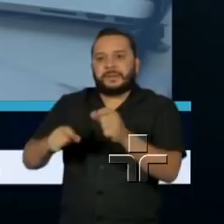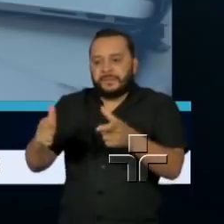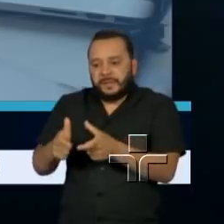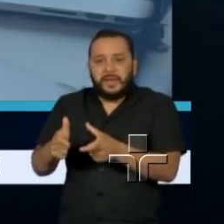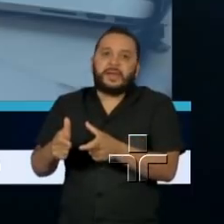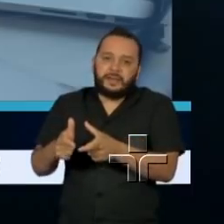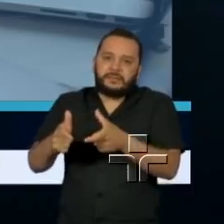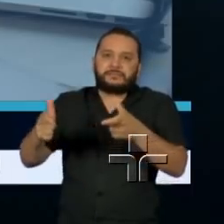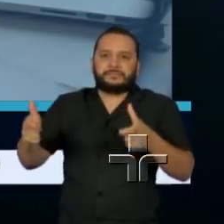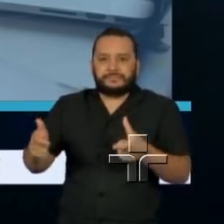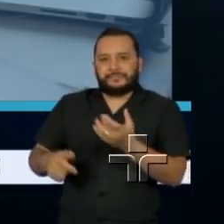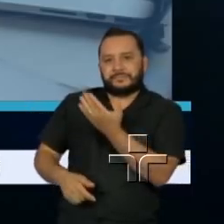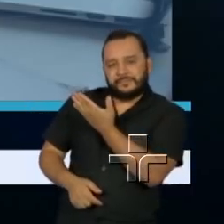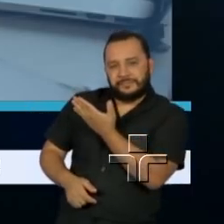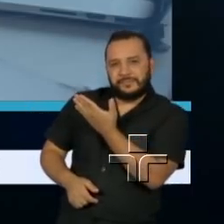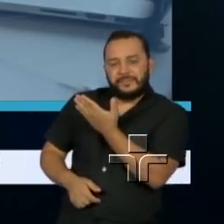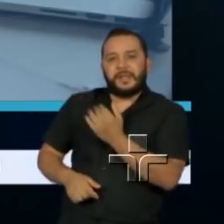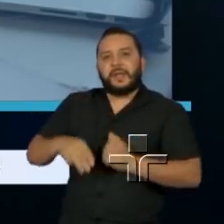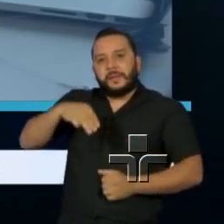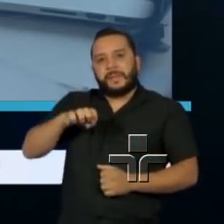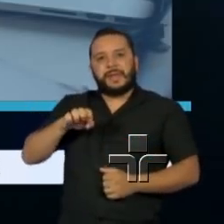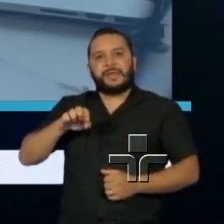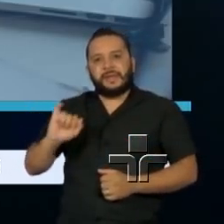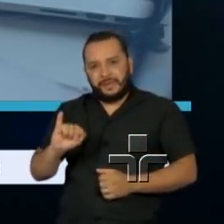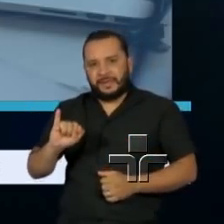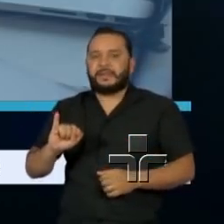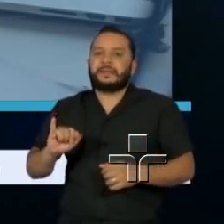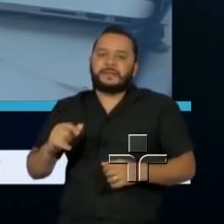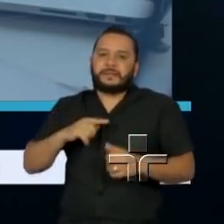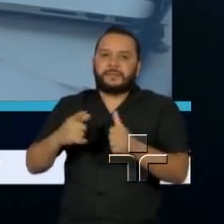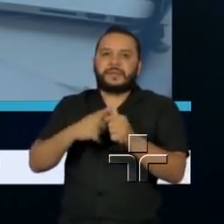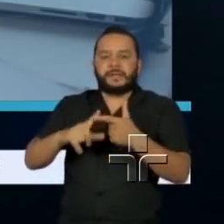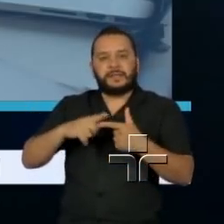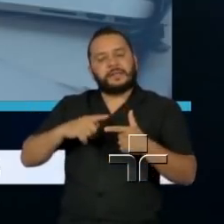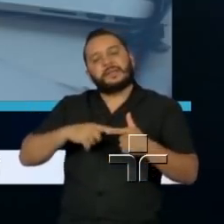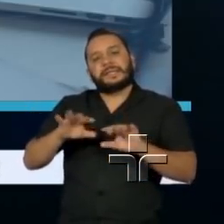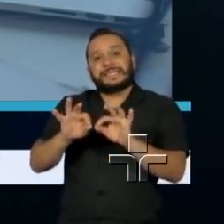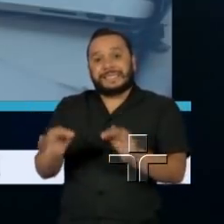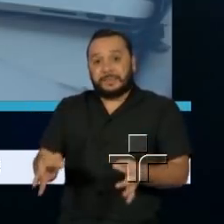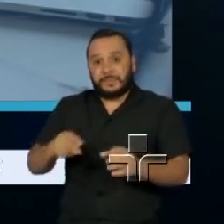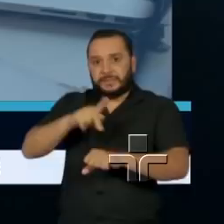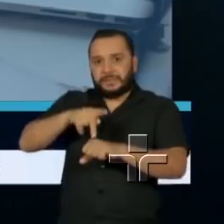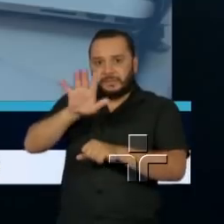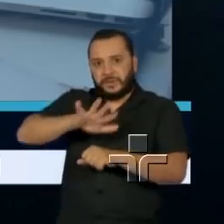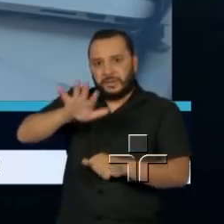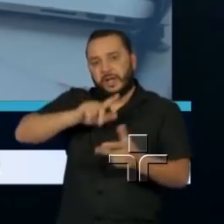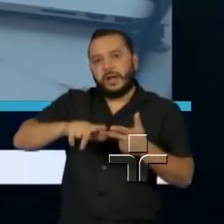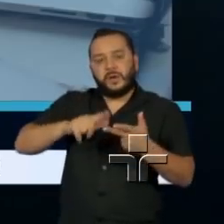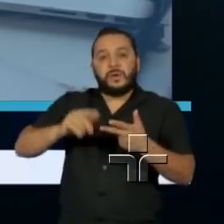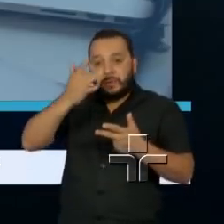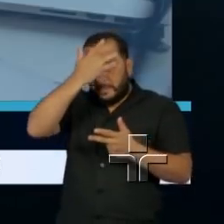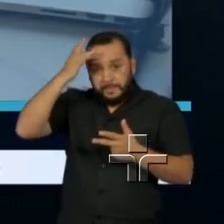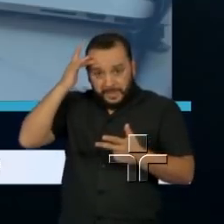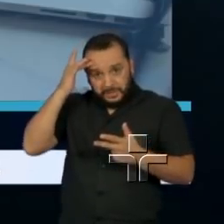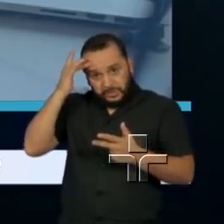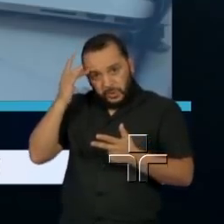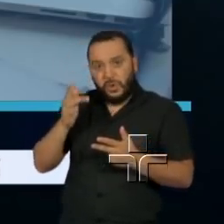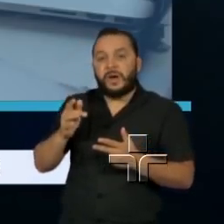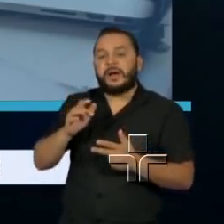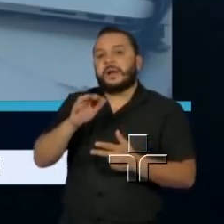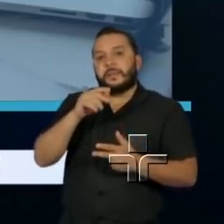empresas, microempreendedor individual, optantes do Simples Nacional, empregadores pessoas físicas e entidades sem